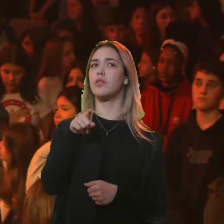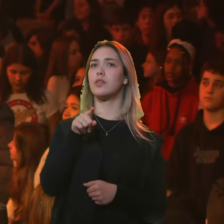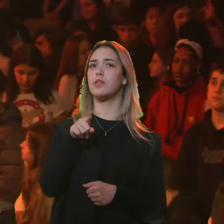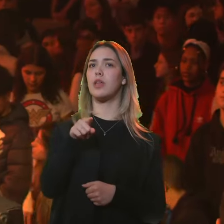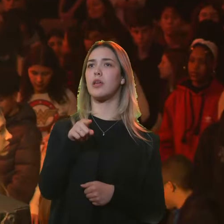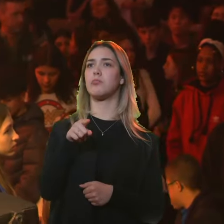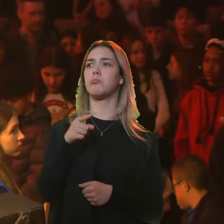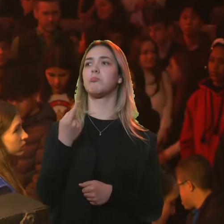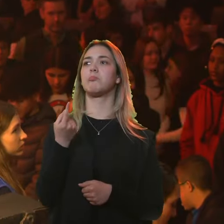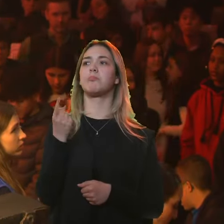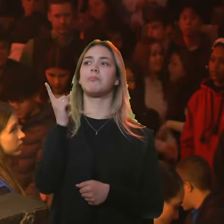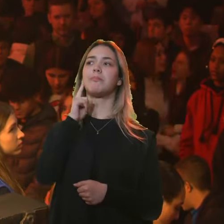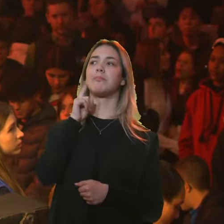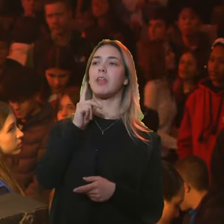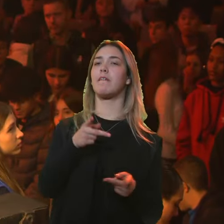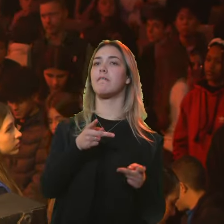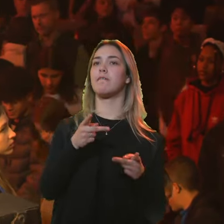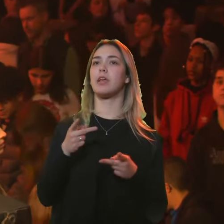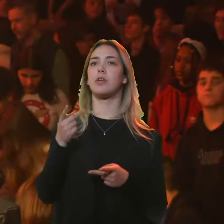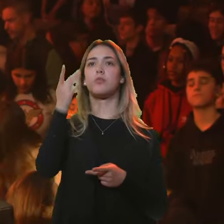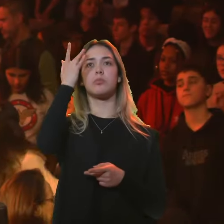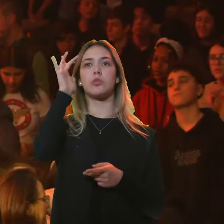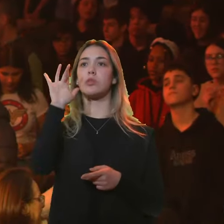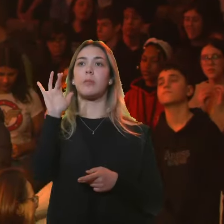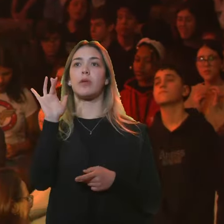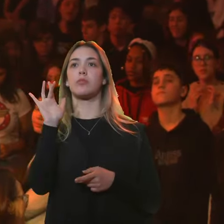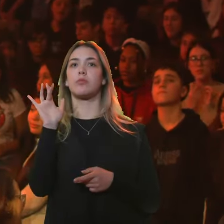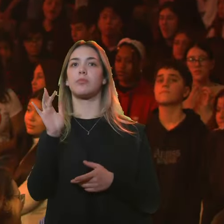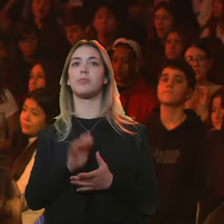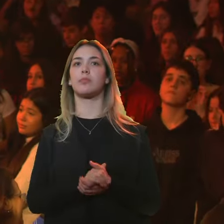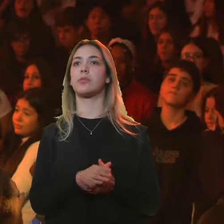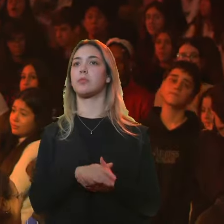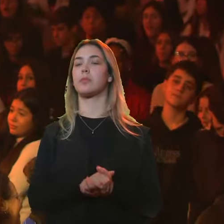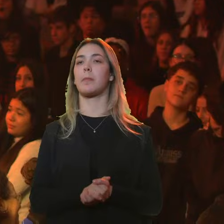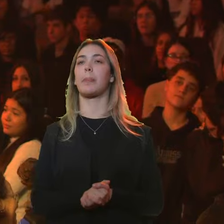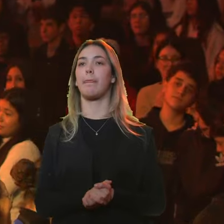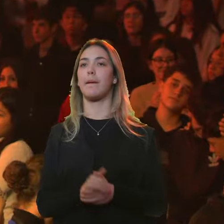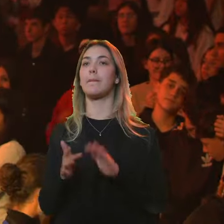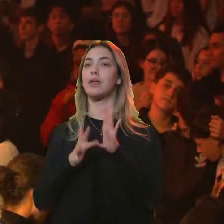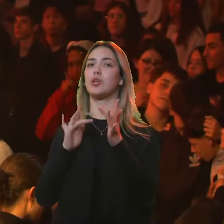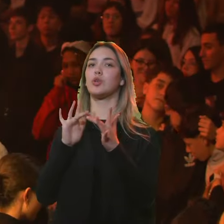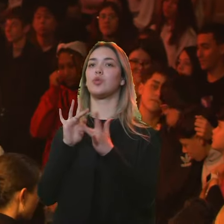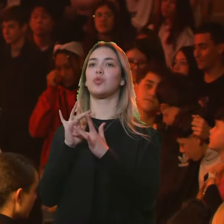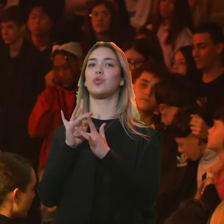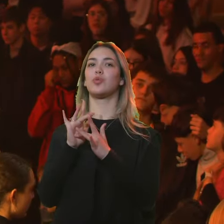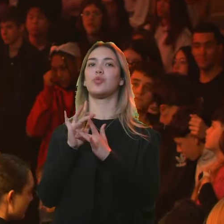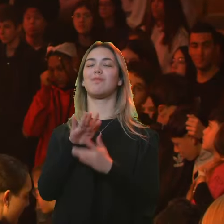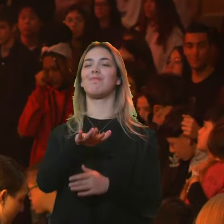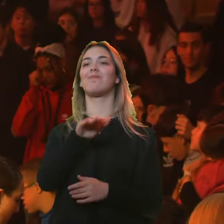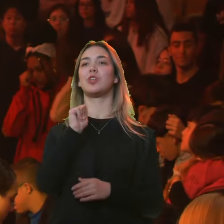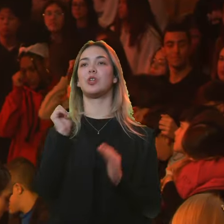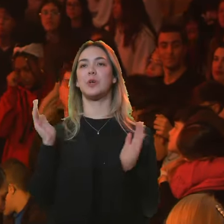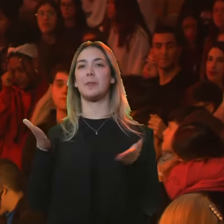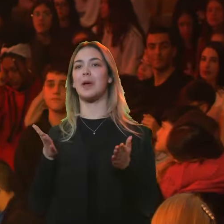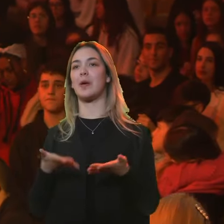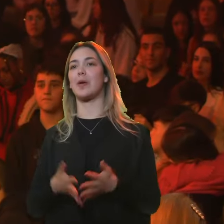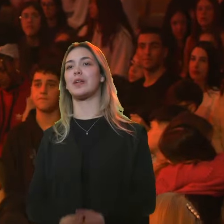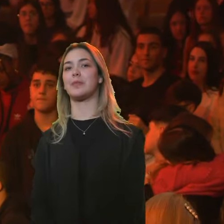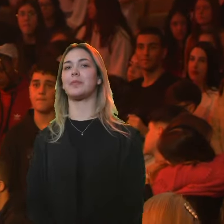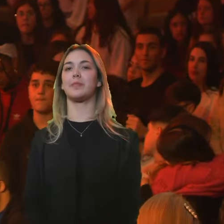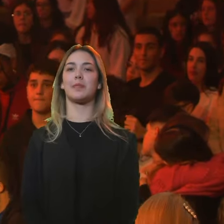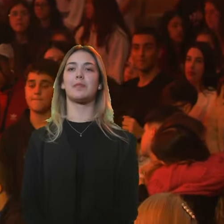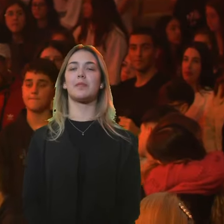curioso. Talvez você veio para cá até fazer besteira, mas Jesus te fisgou. Ou você falou, cara,